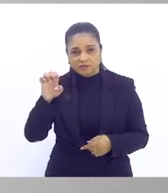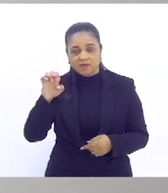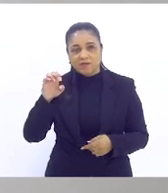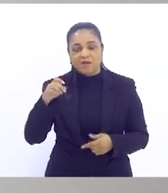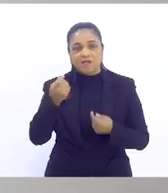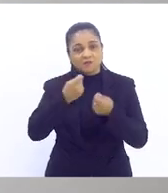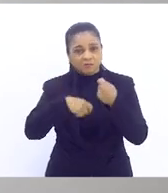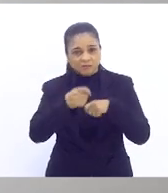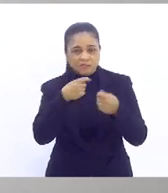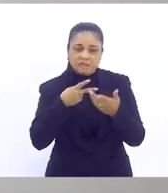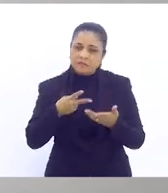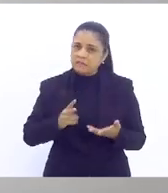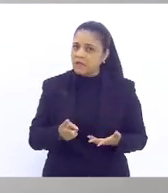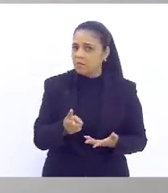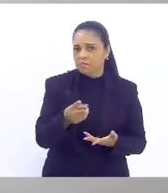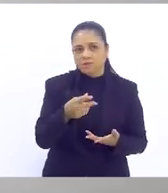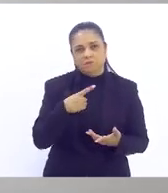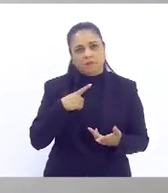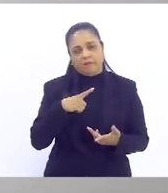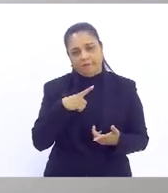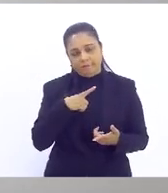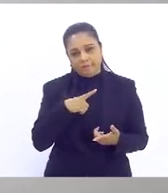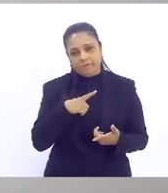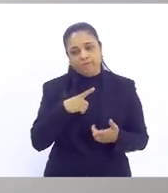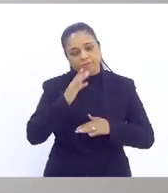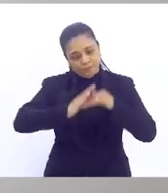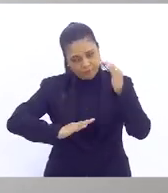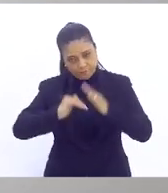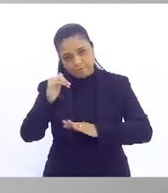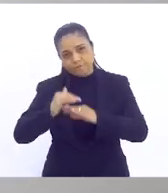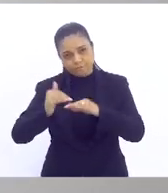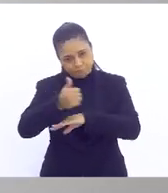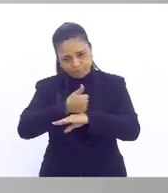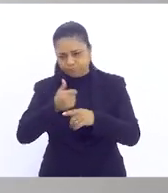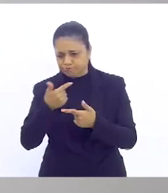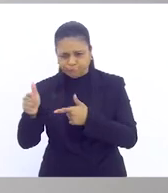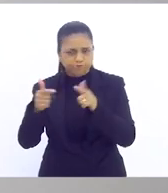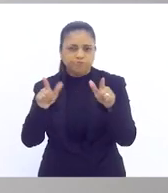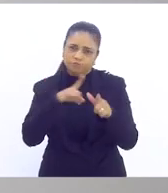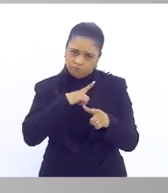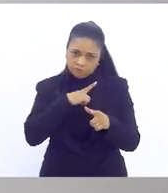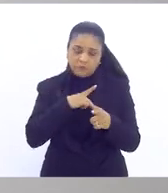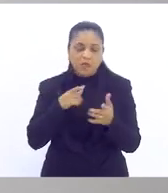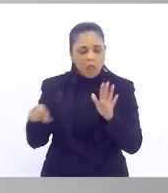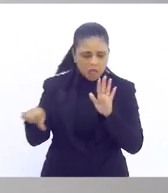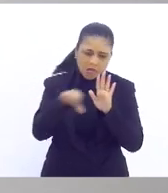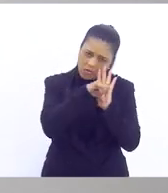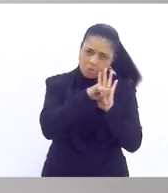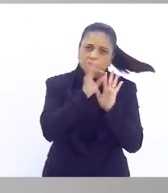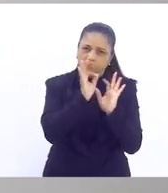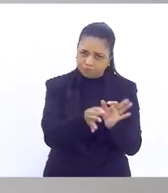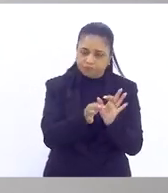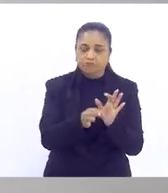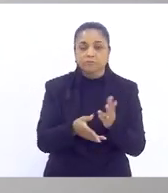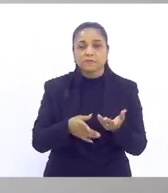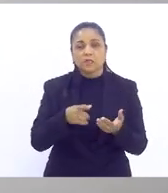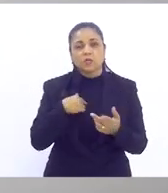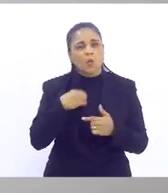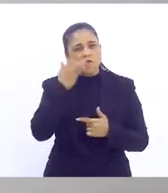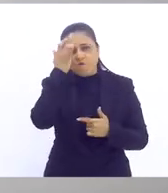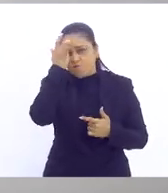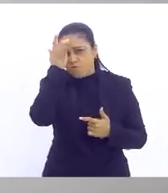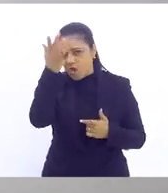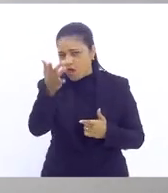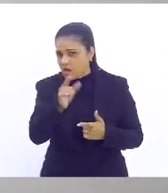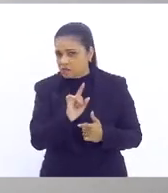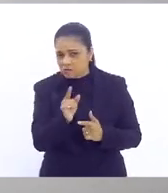para todas as outras carreiras e além do mais não é fácil essa construção